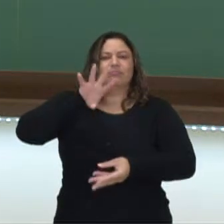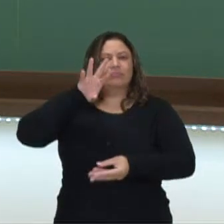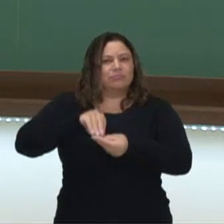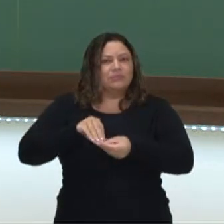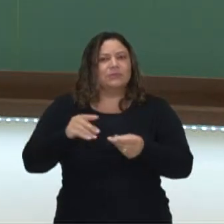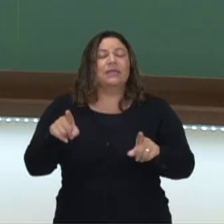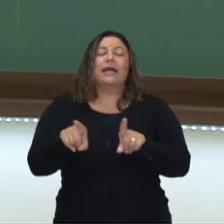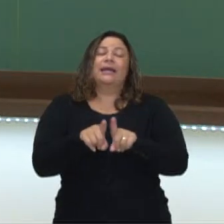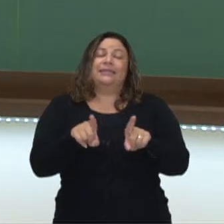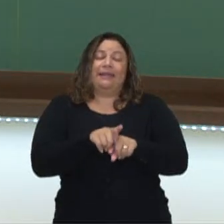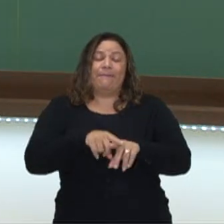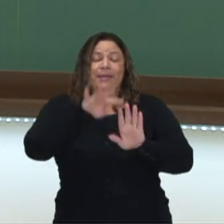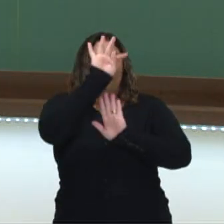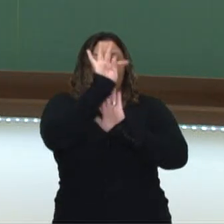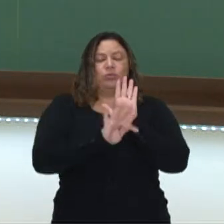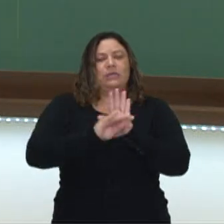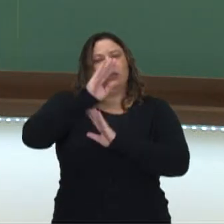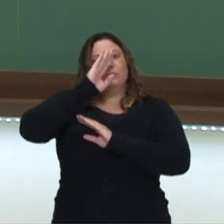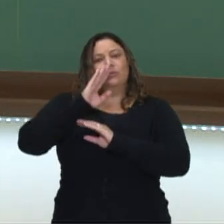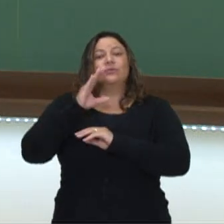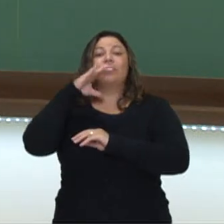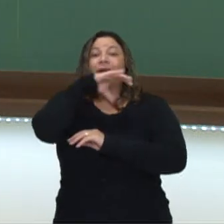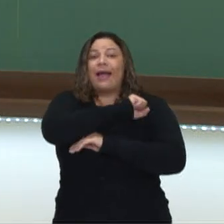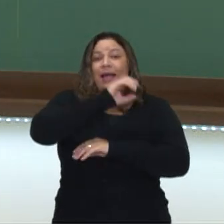é um texto rápido, objetivo e